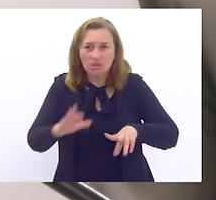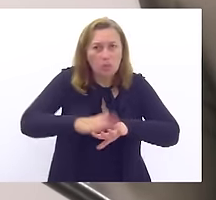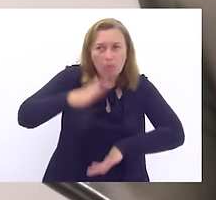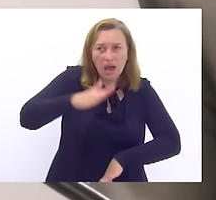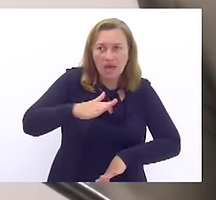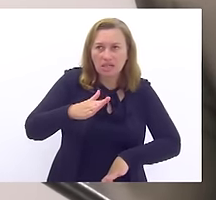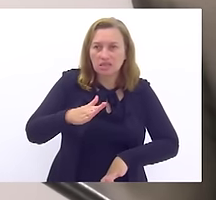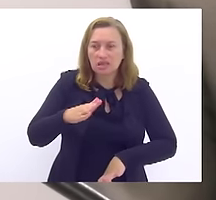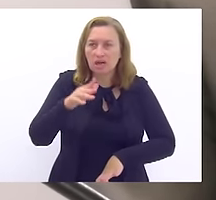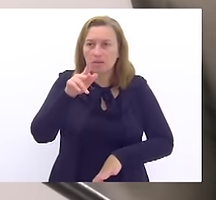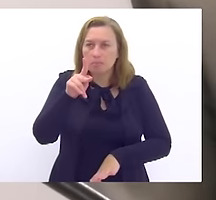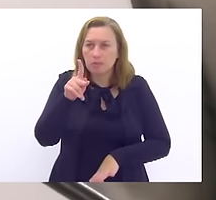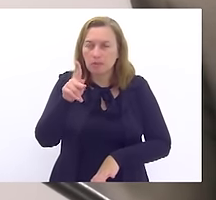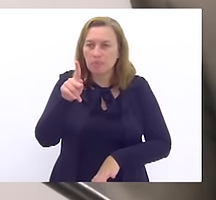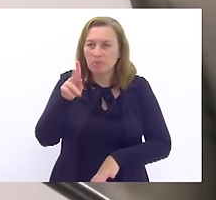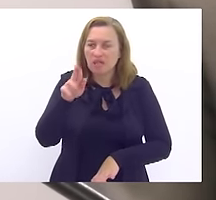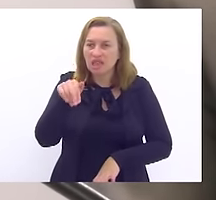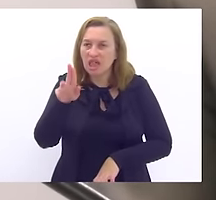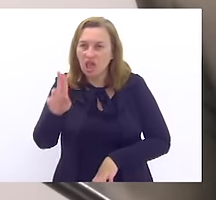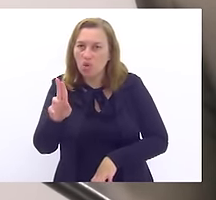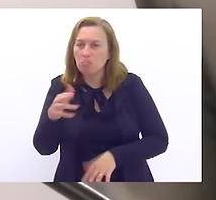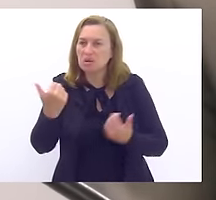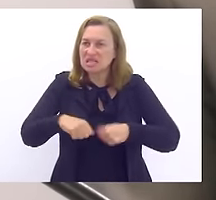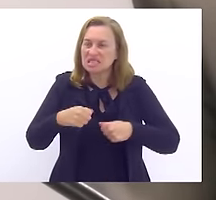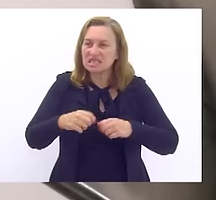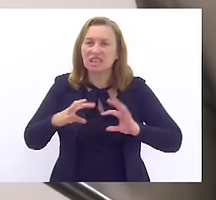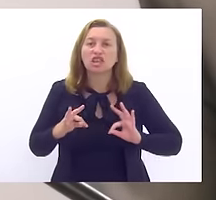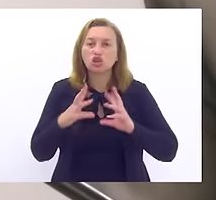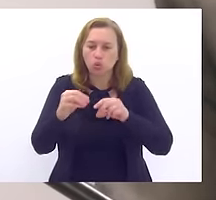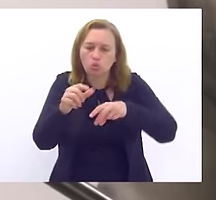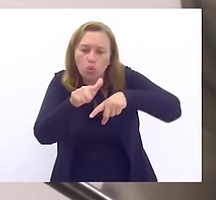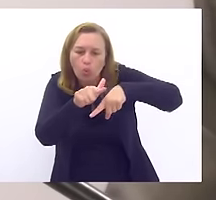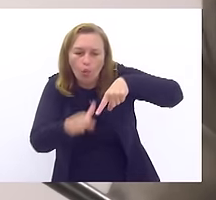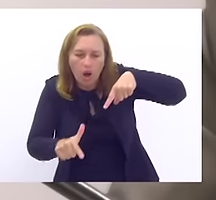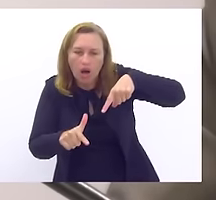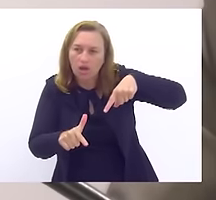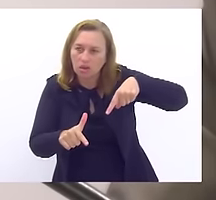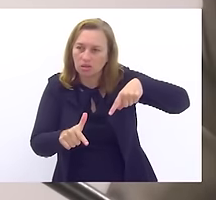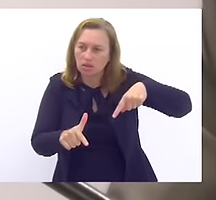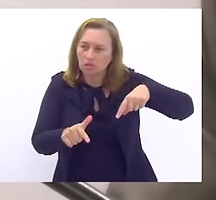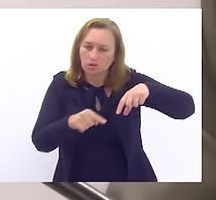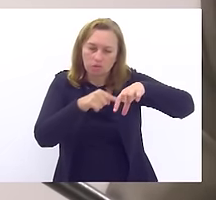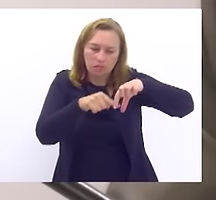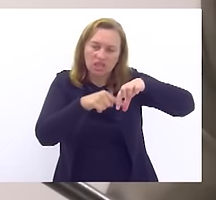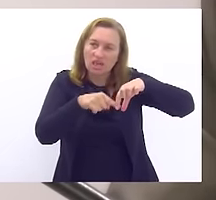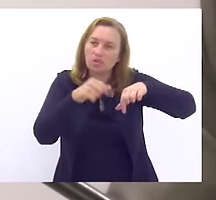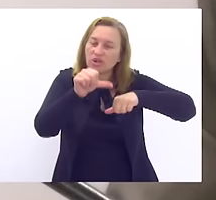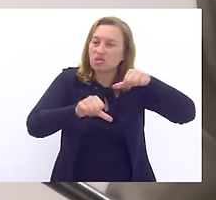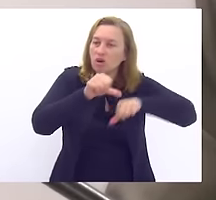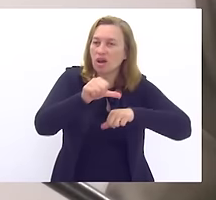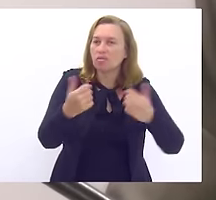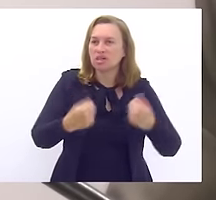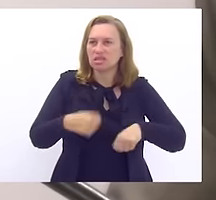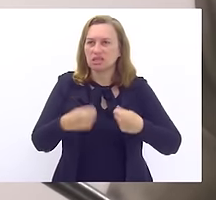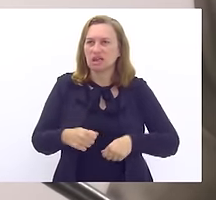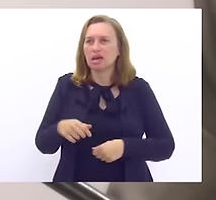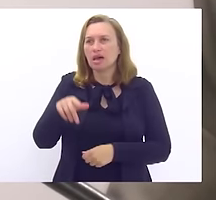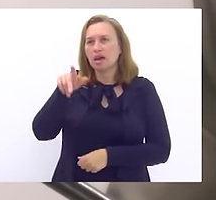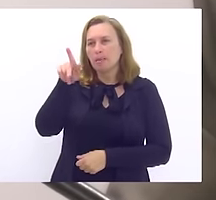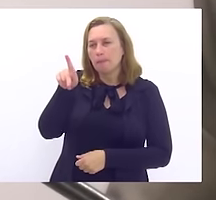50% dos pneus tem que estar careca para-brisas únicas três formas falar que poderia aprender para-brisa quebrado